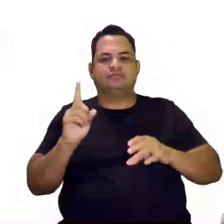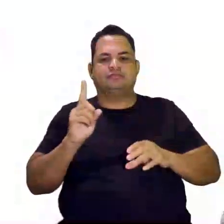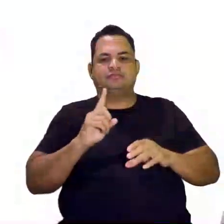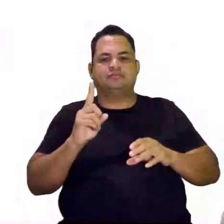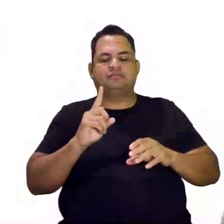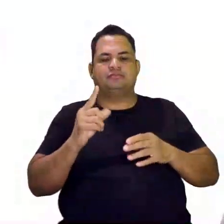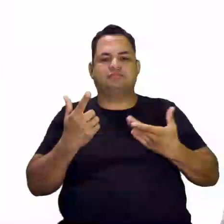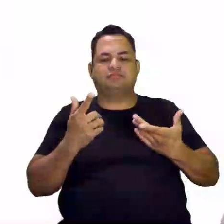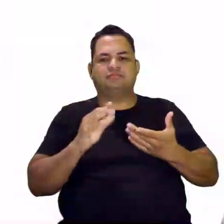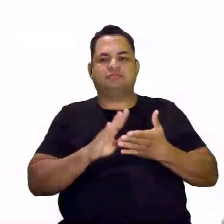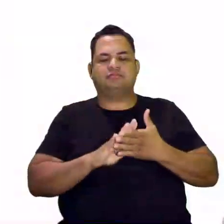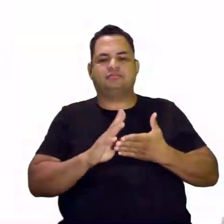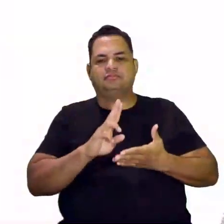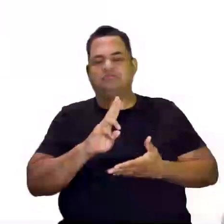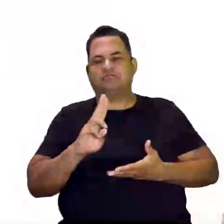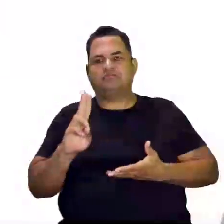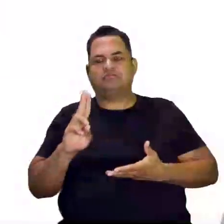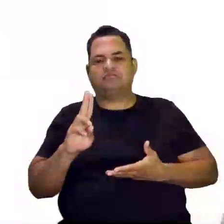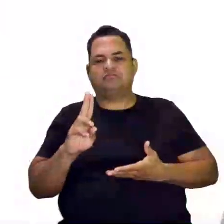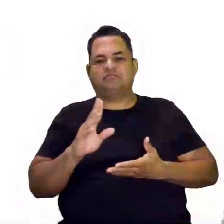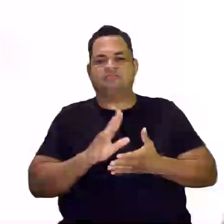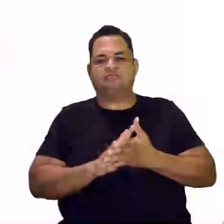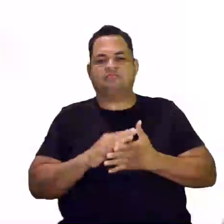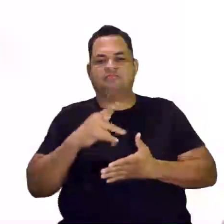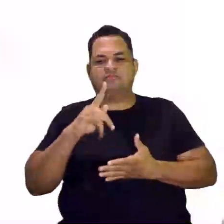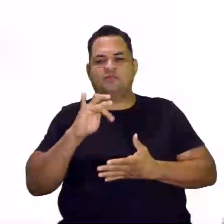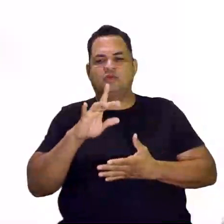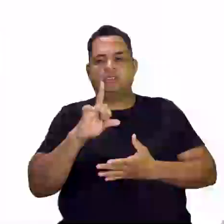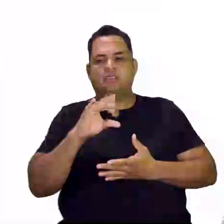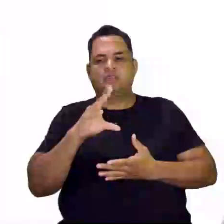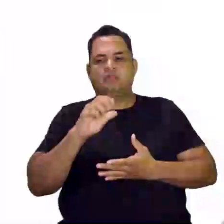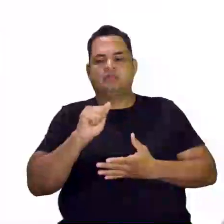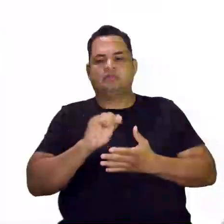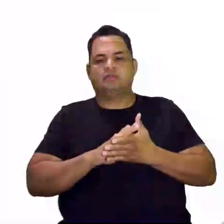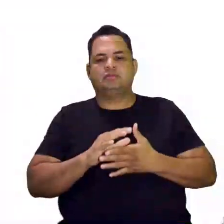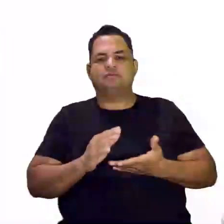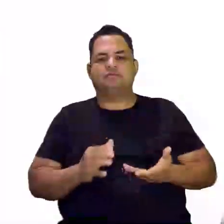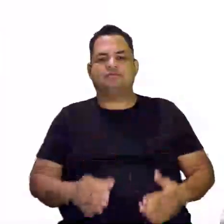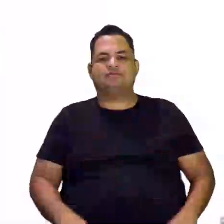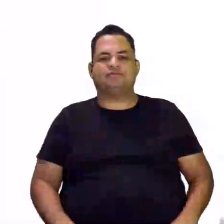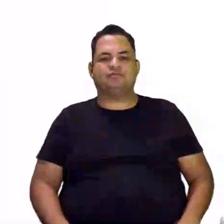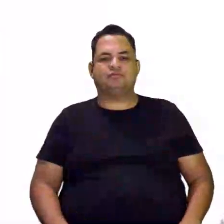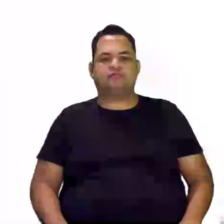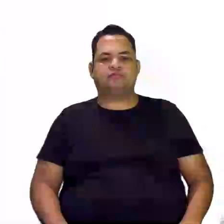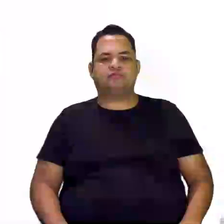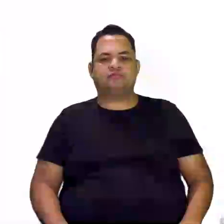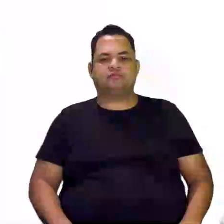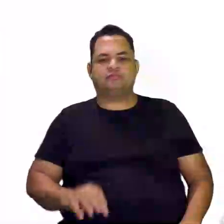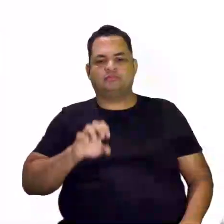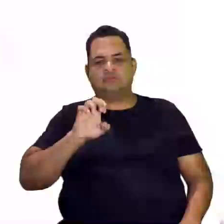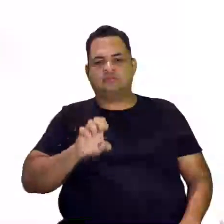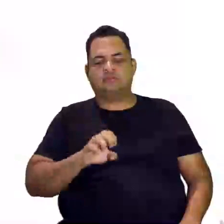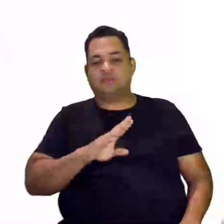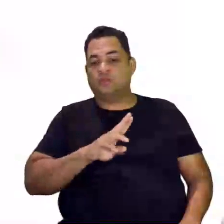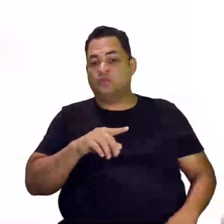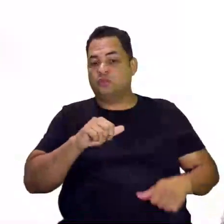mais chamada, não pode mais ser chamada de procariota, e sim eucariota.